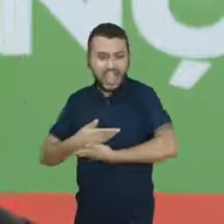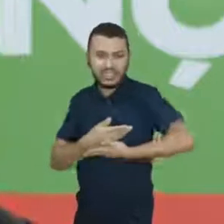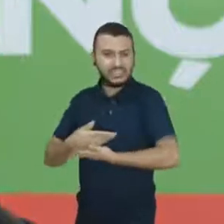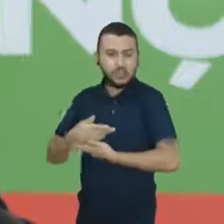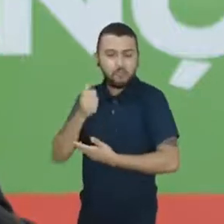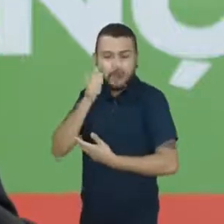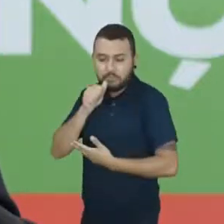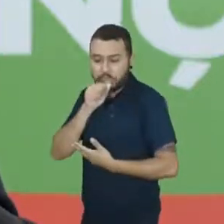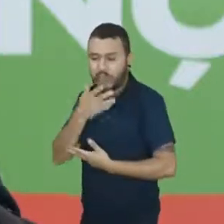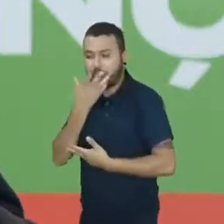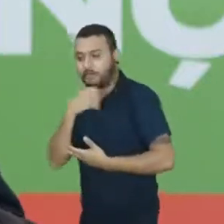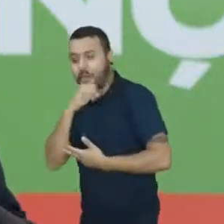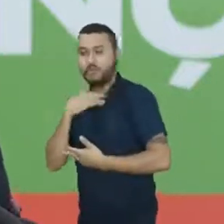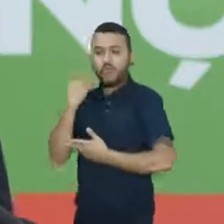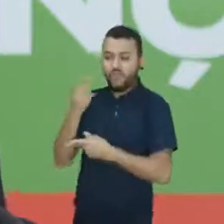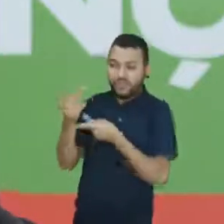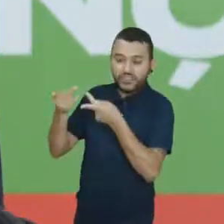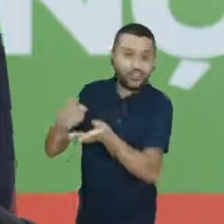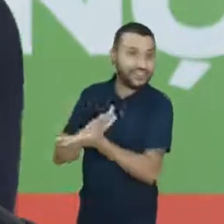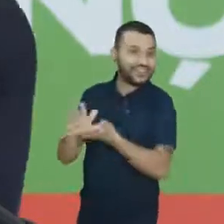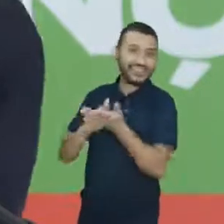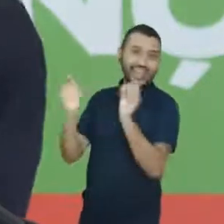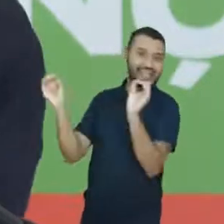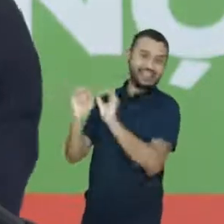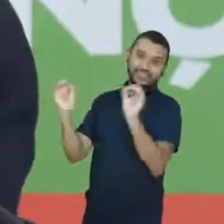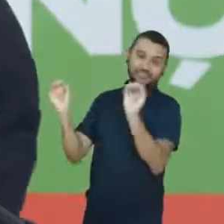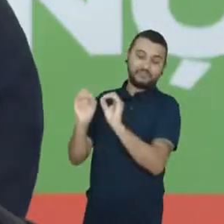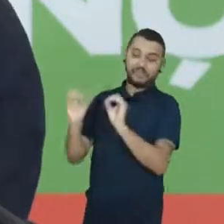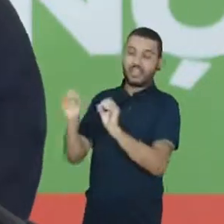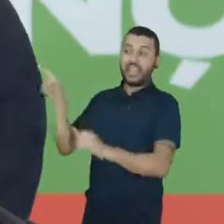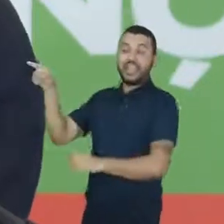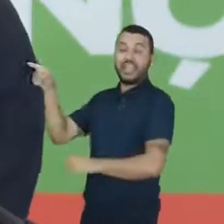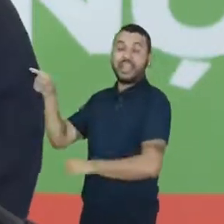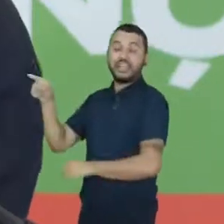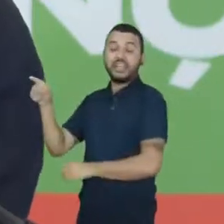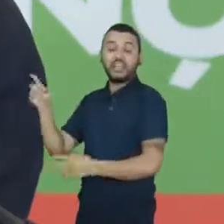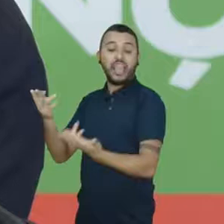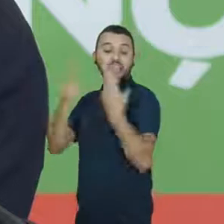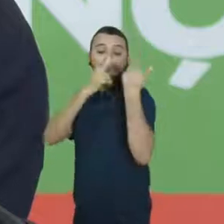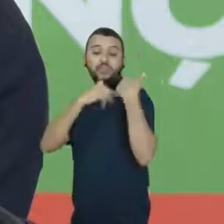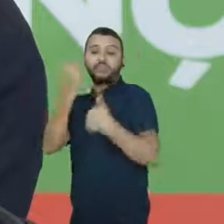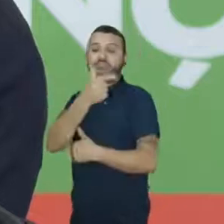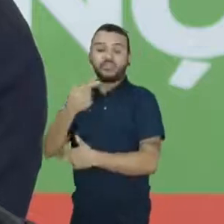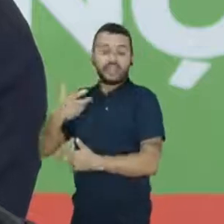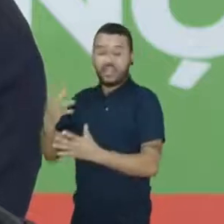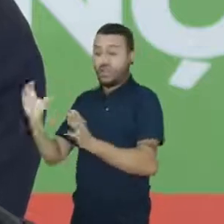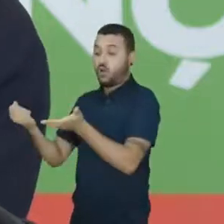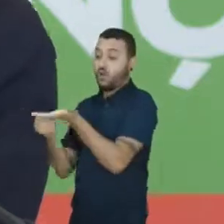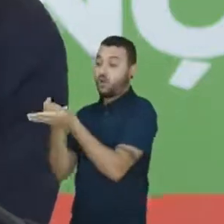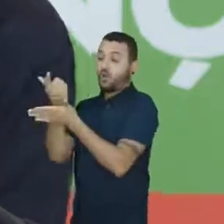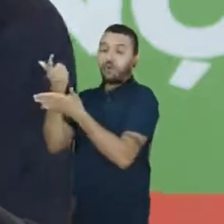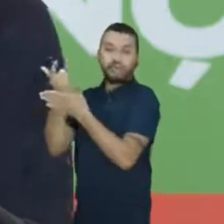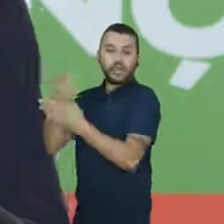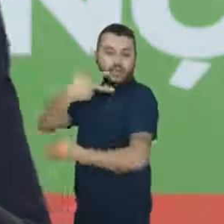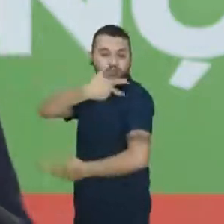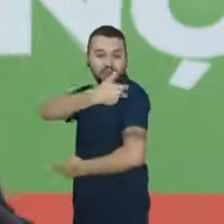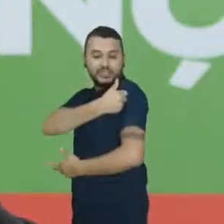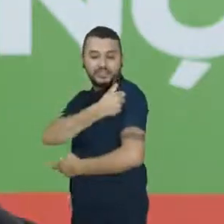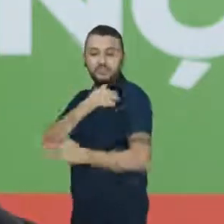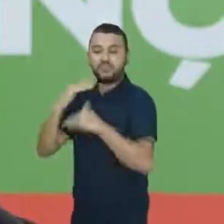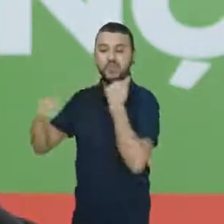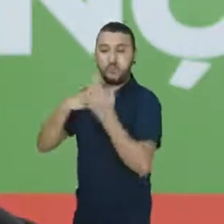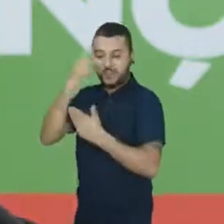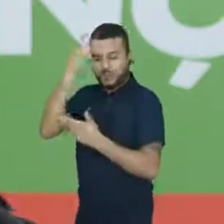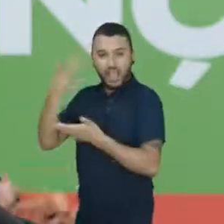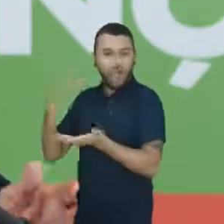nem piedade de negar as vacinas quando elas poderiam ter salvado metade das pessoas que morreram. Não respeitou os